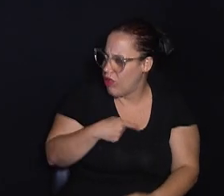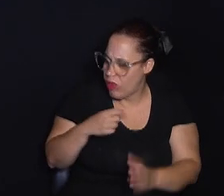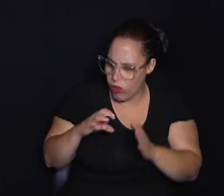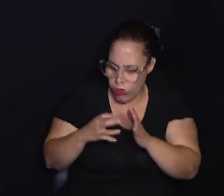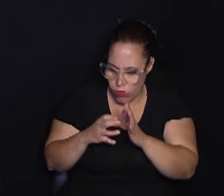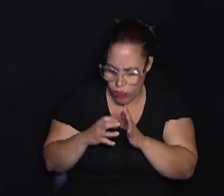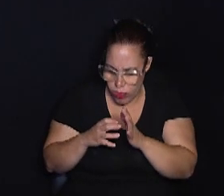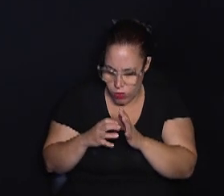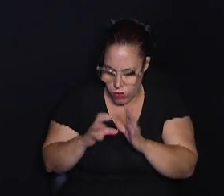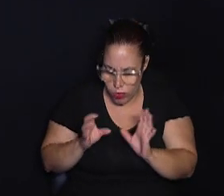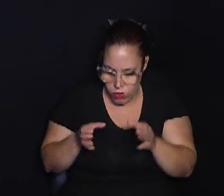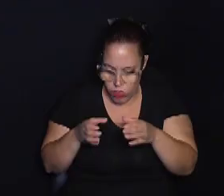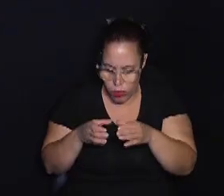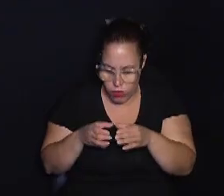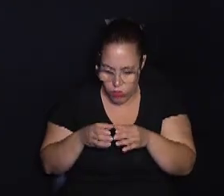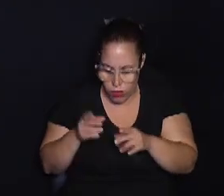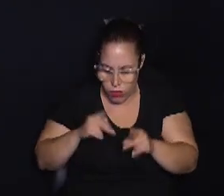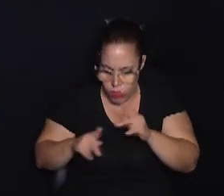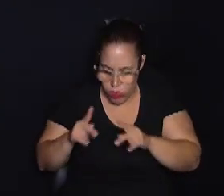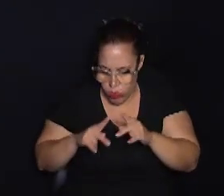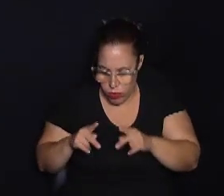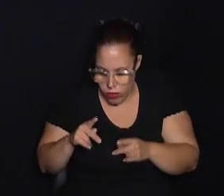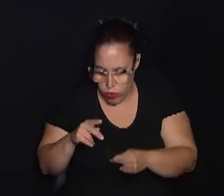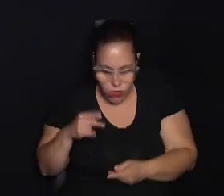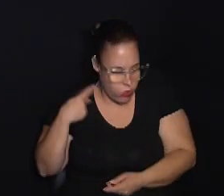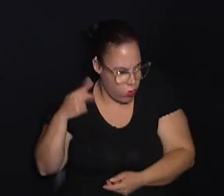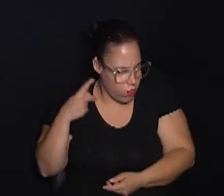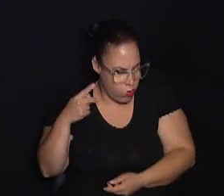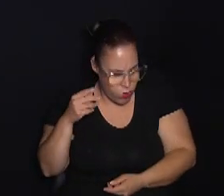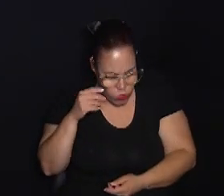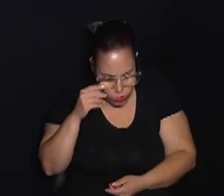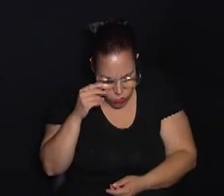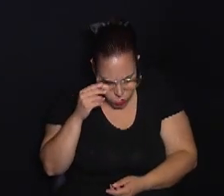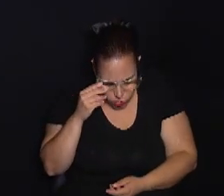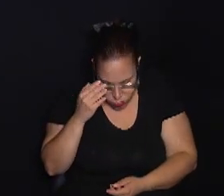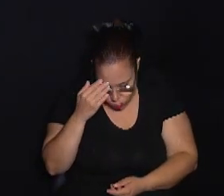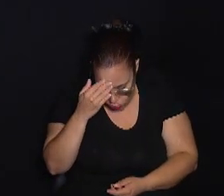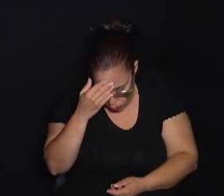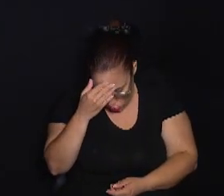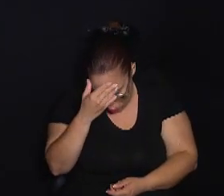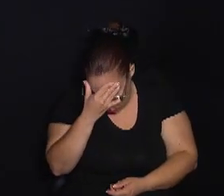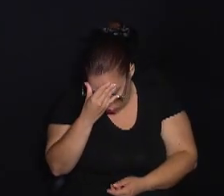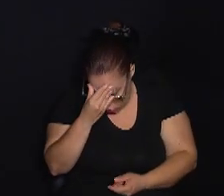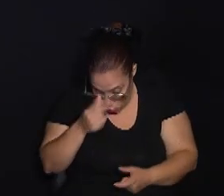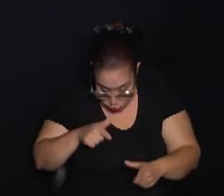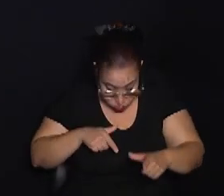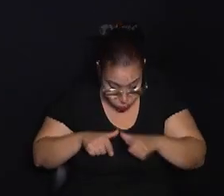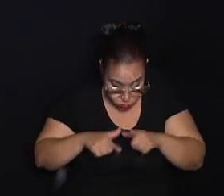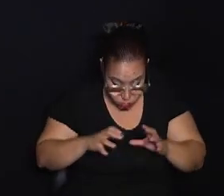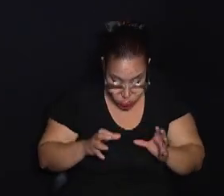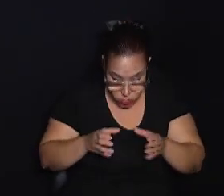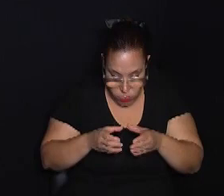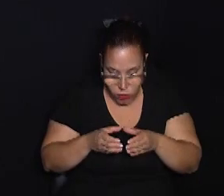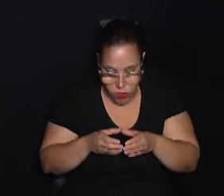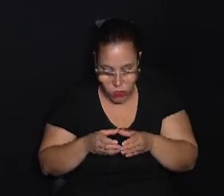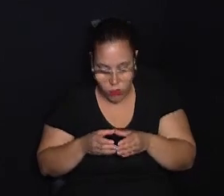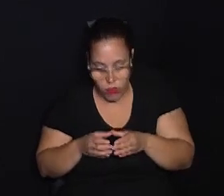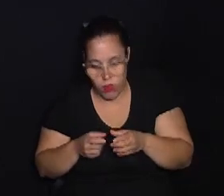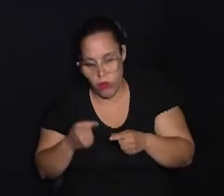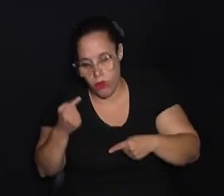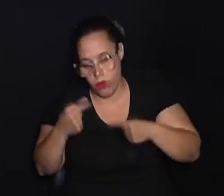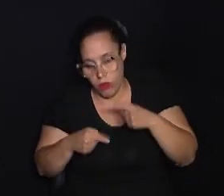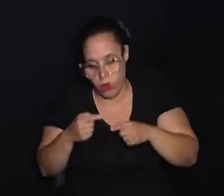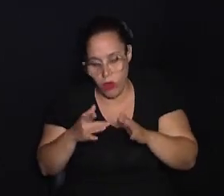temos um conselho político, e nesse conselho político nós temos vários grupos de trabalho que demandam e que discutem